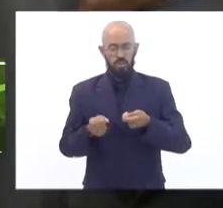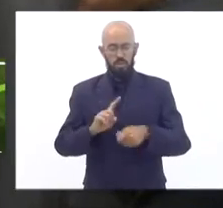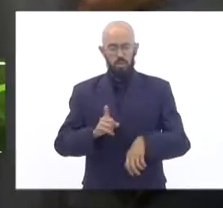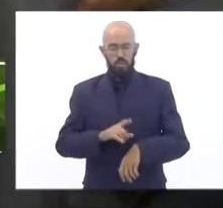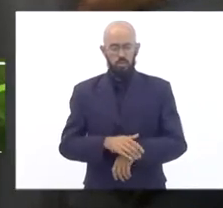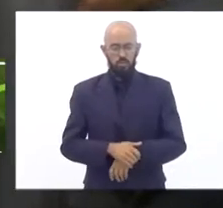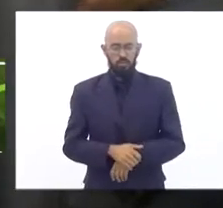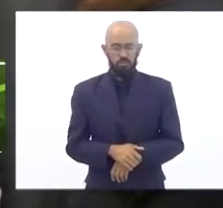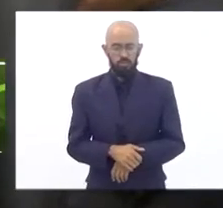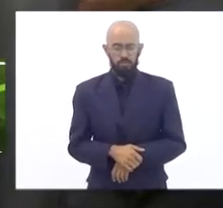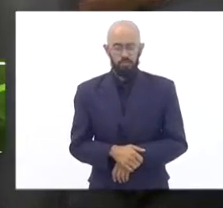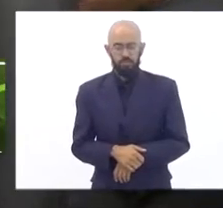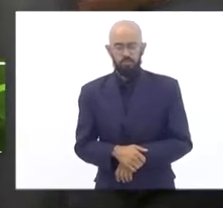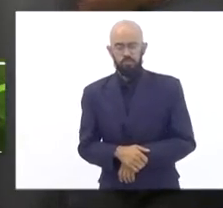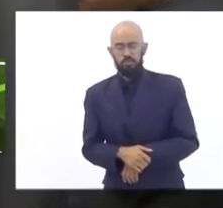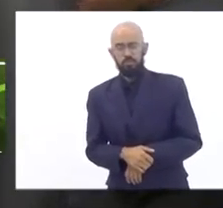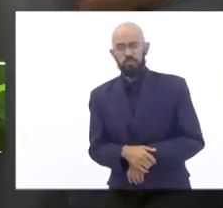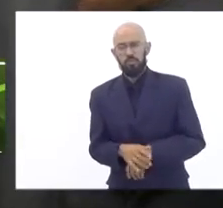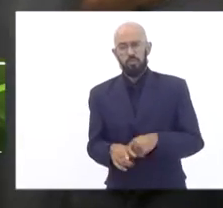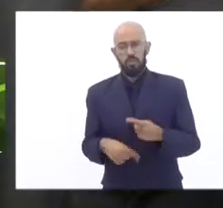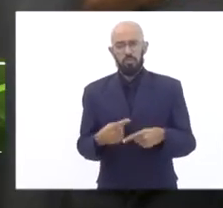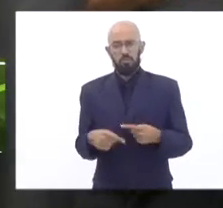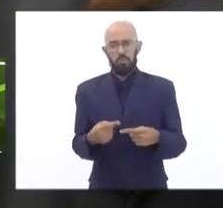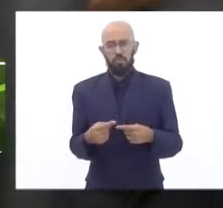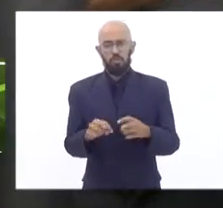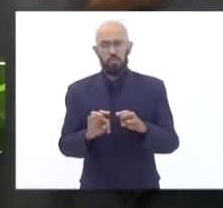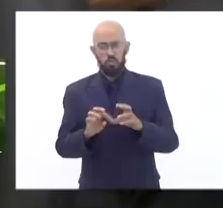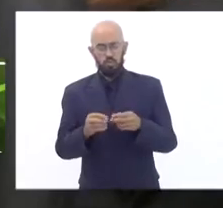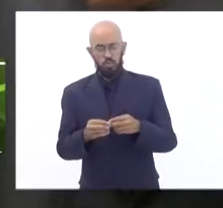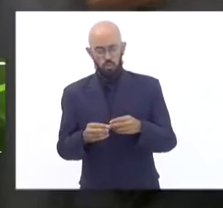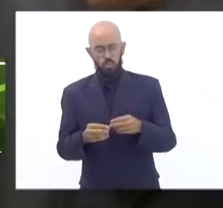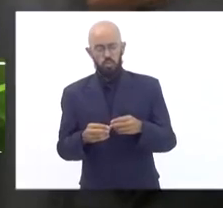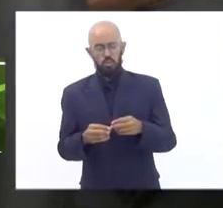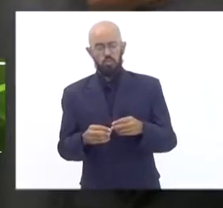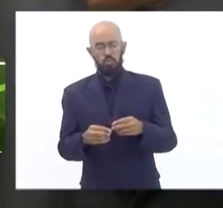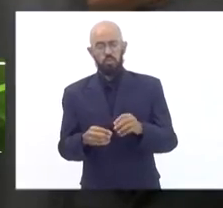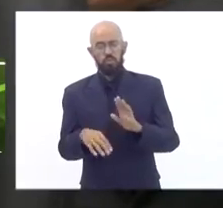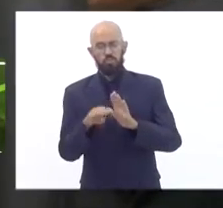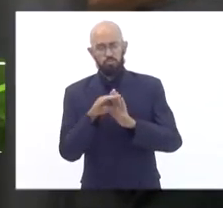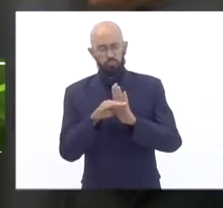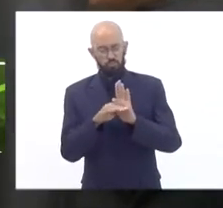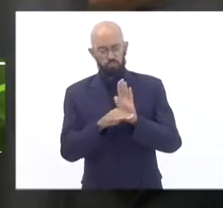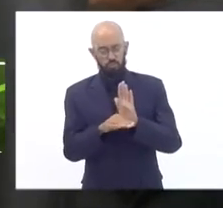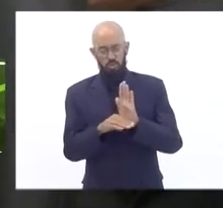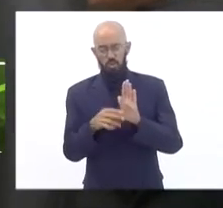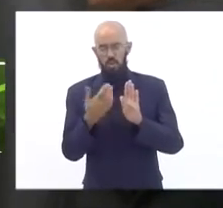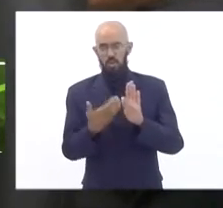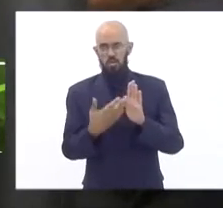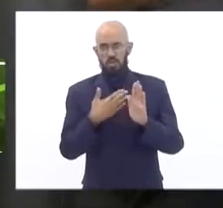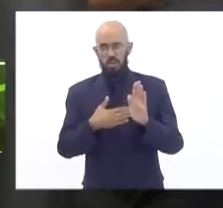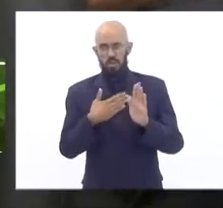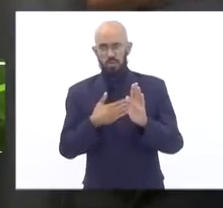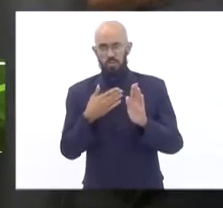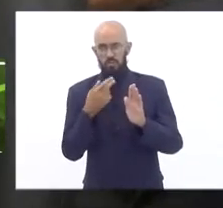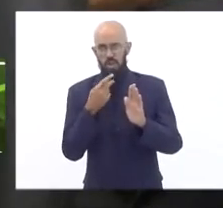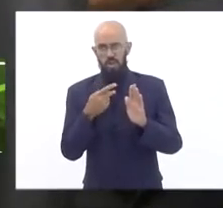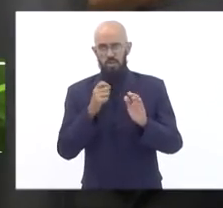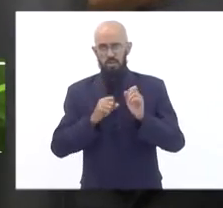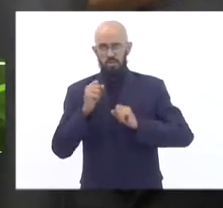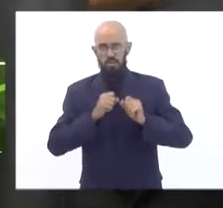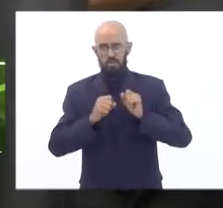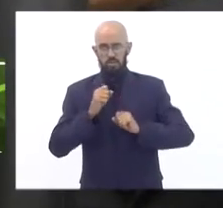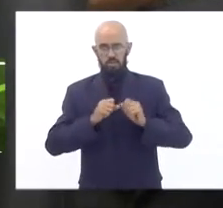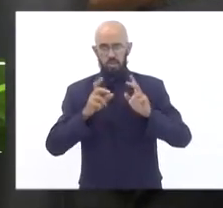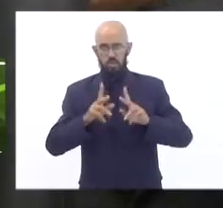essas considerações, eu queria só trazer essas angústias que ficaram comigo, que, na verdade, como bem a deputada Gucinha coloca